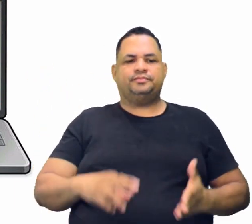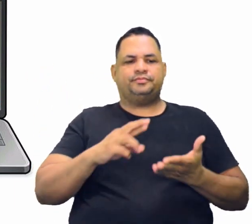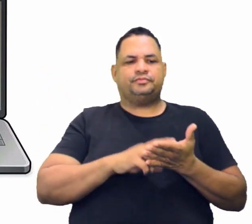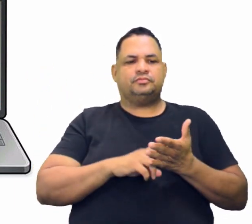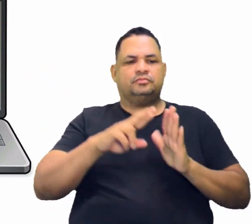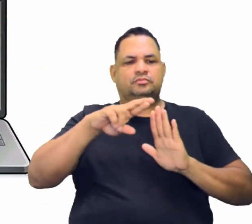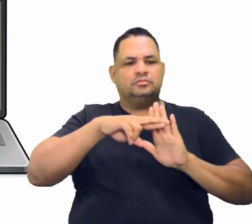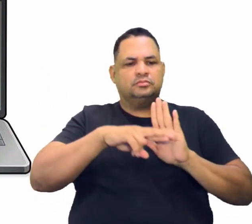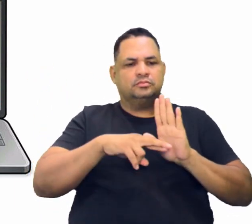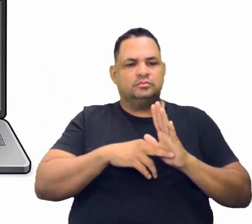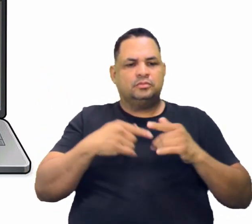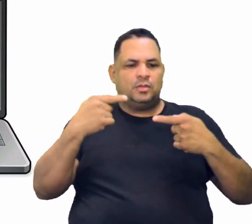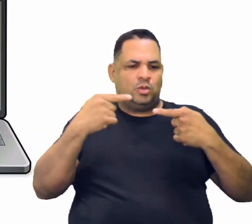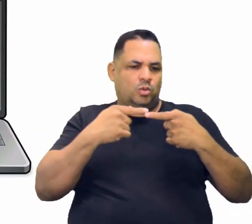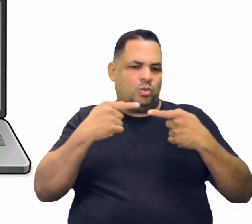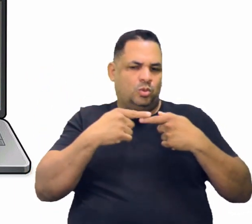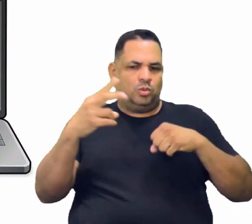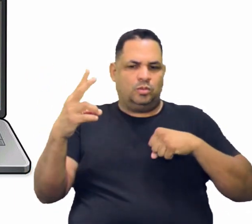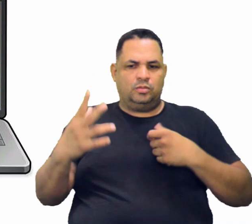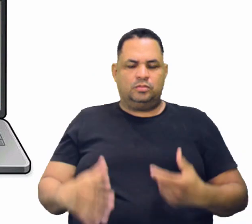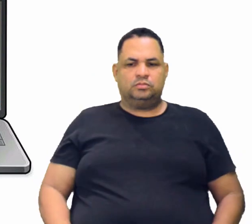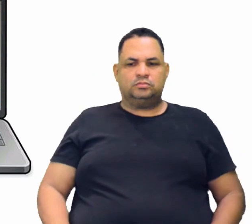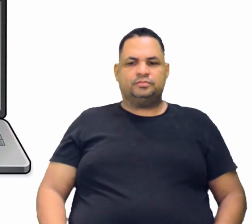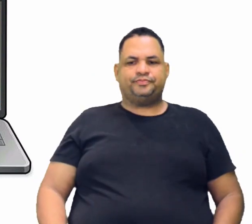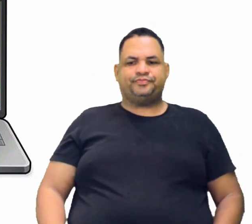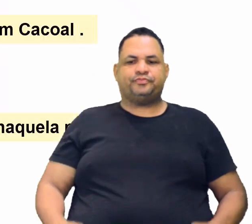regras de concordância. Quando eu falo